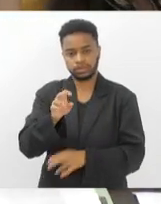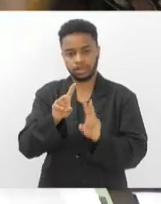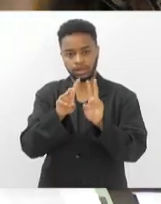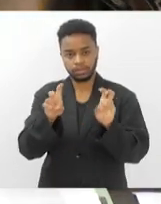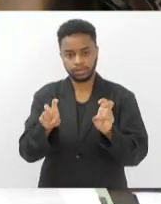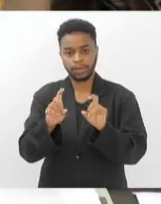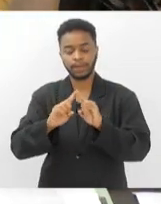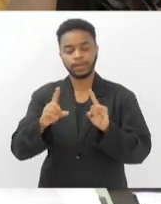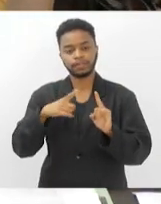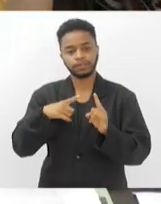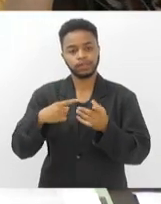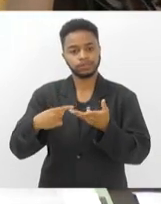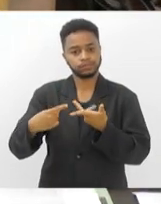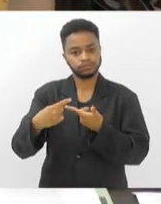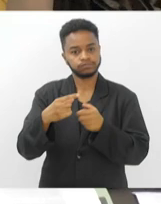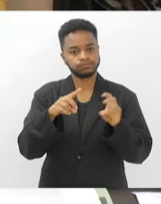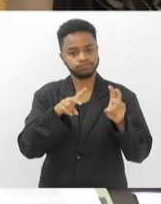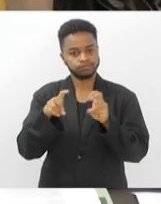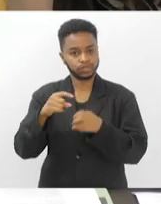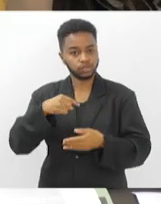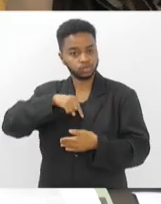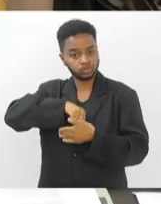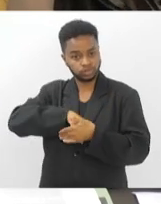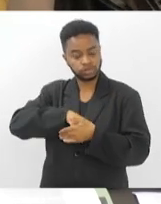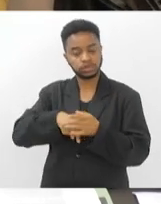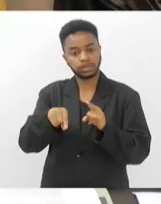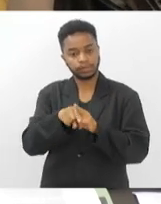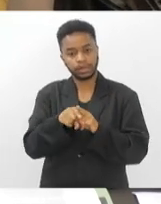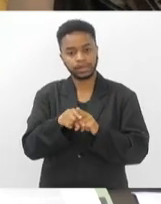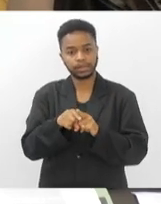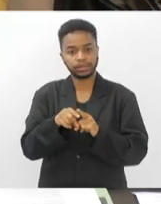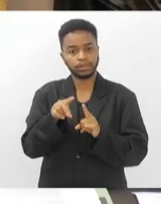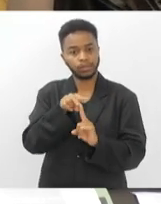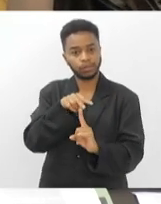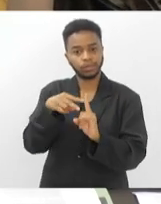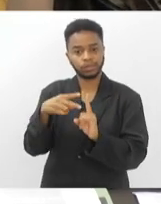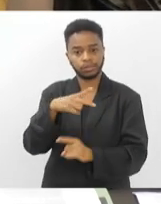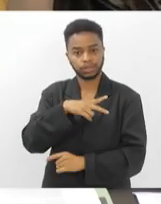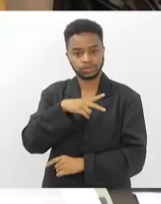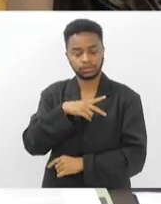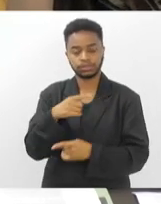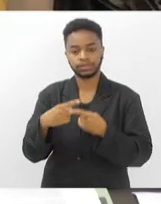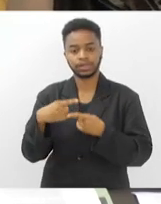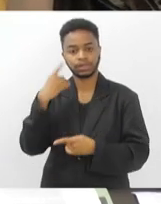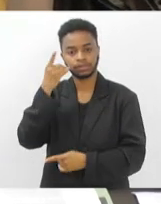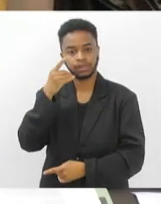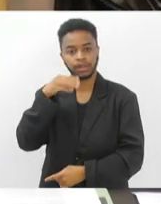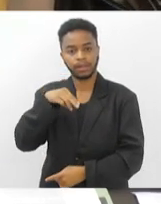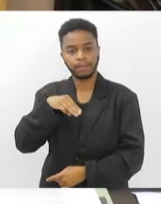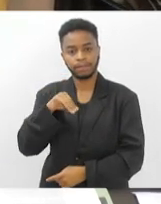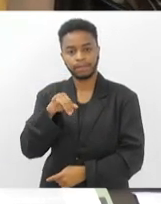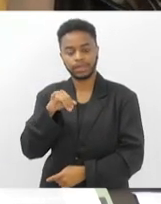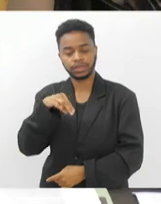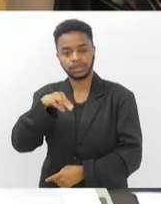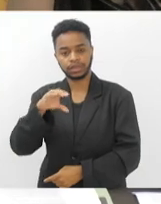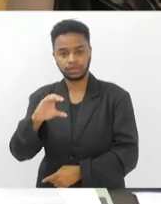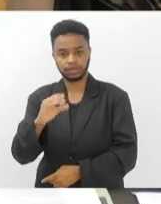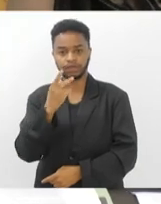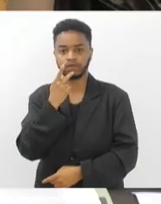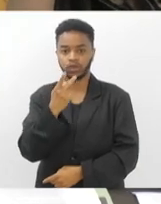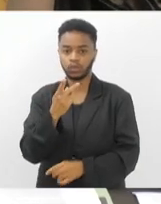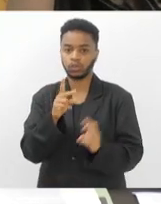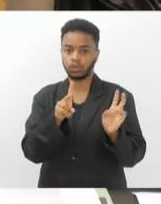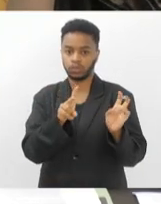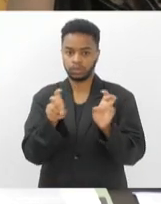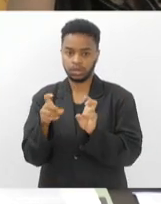Existem algumas questões que são subjetivas e de entendimento particular. O deputado Mink citou a questão que eu, com